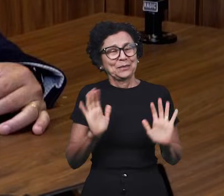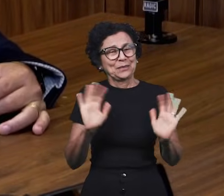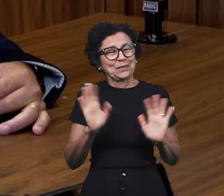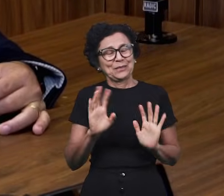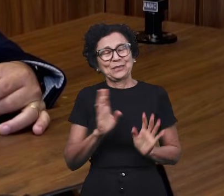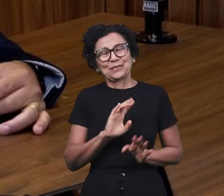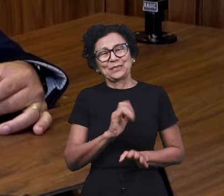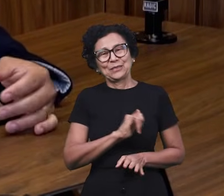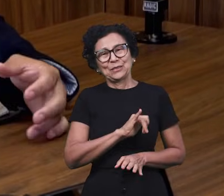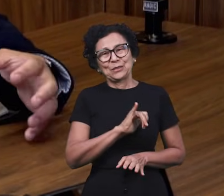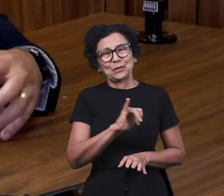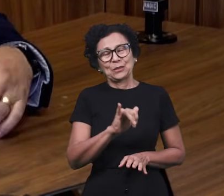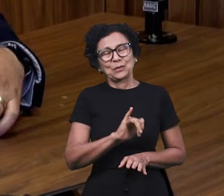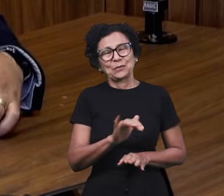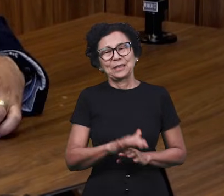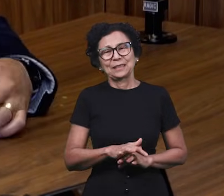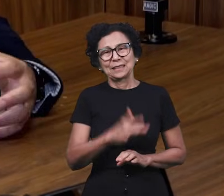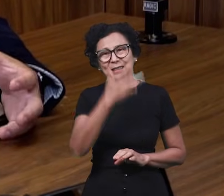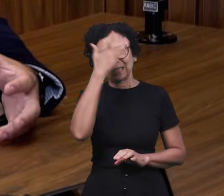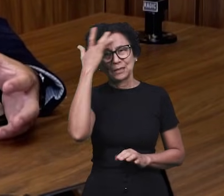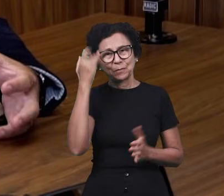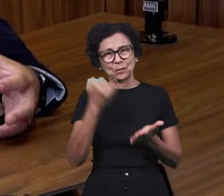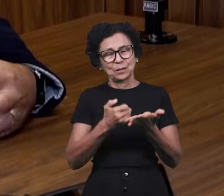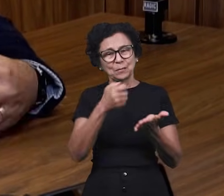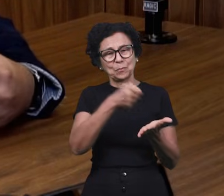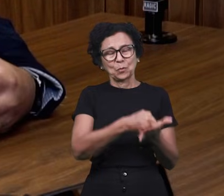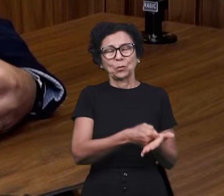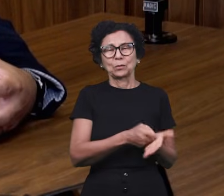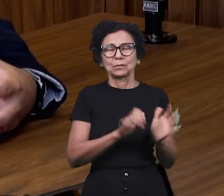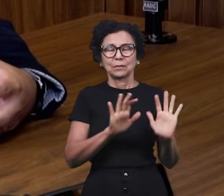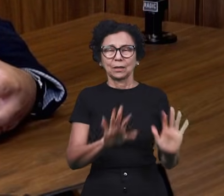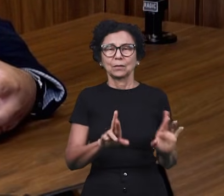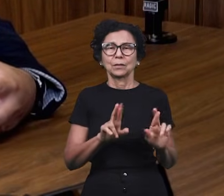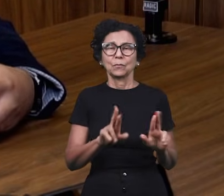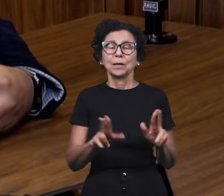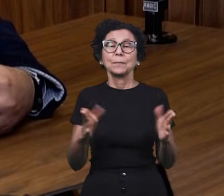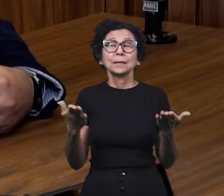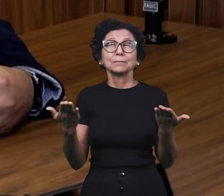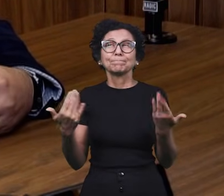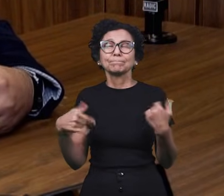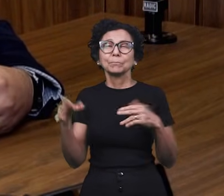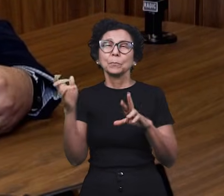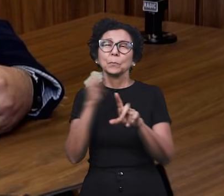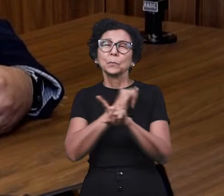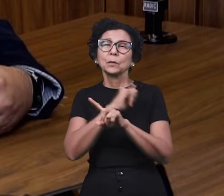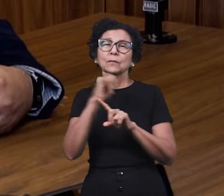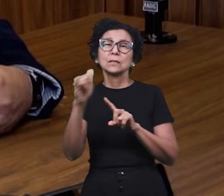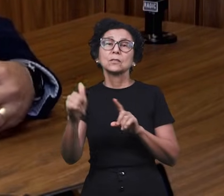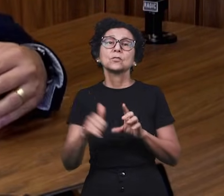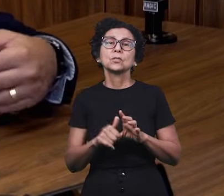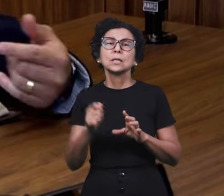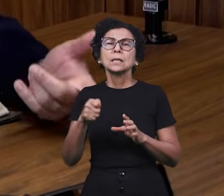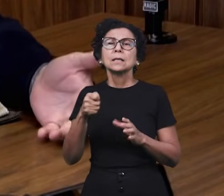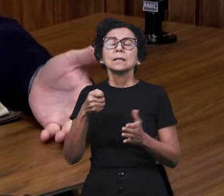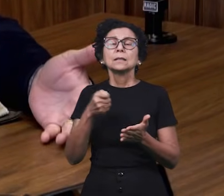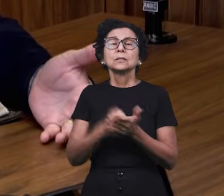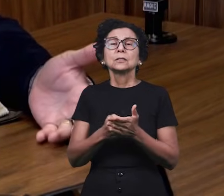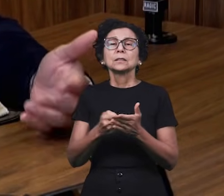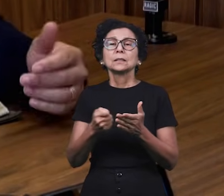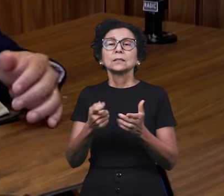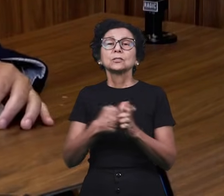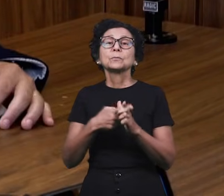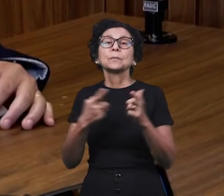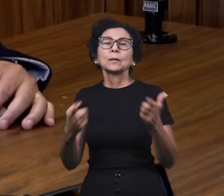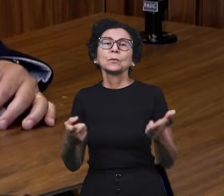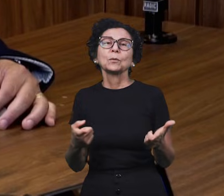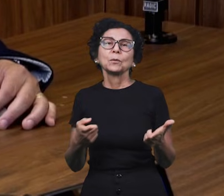são essa pessoa, mas de uma parte profética. Como é que podemos entender isso? E quem pagou a nossa dívida? Se nós já